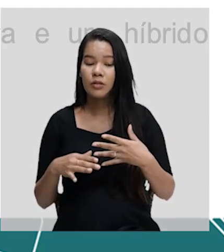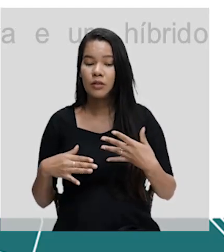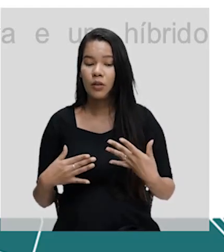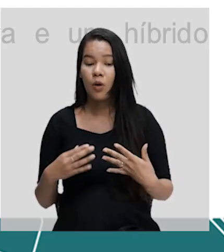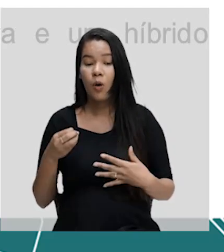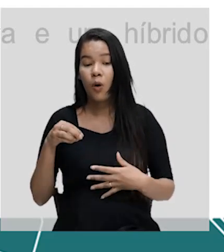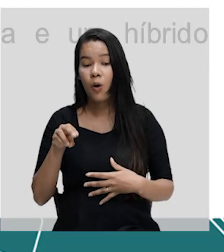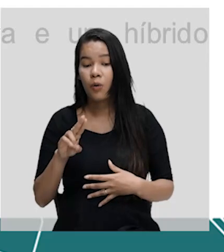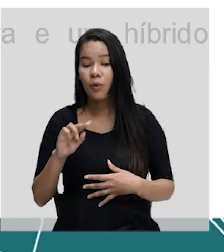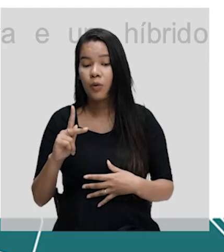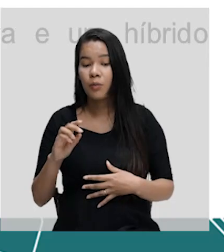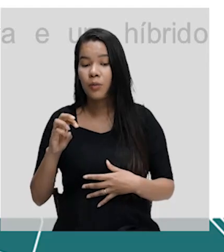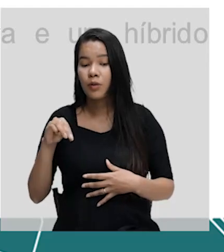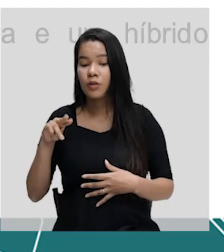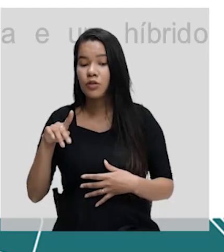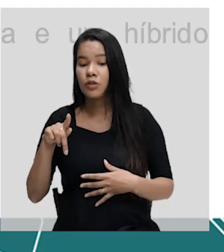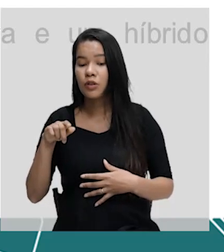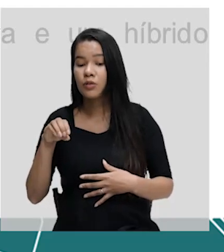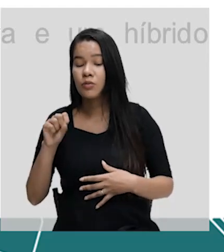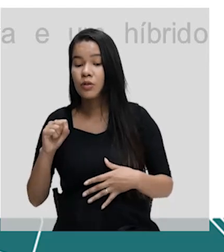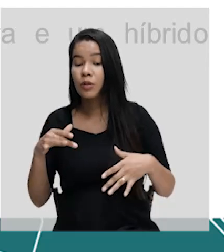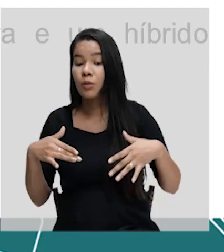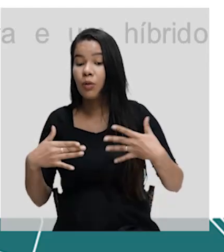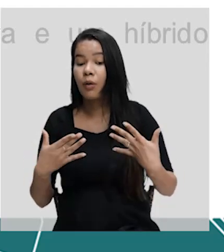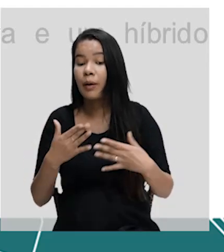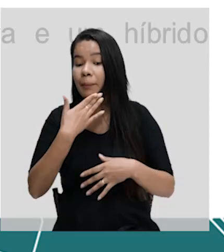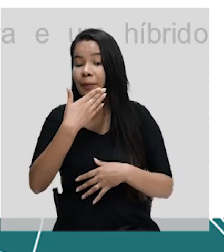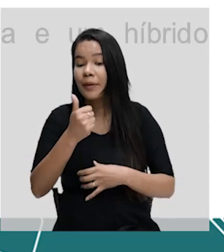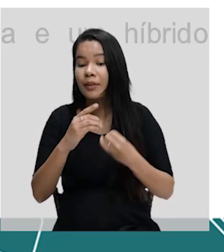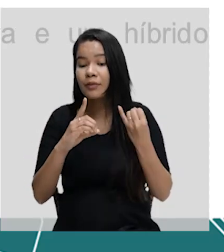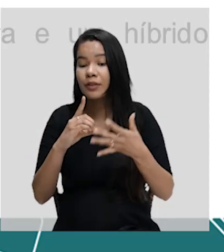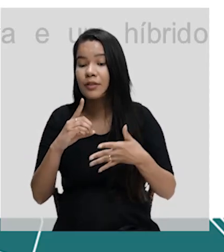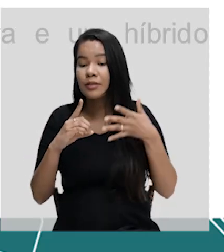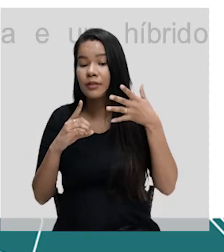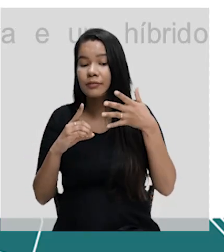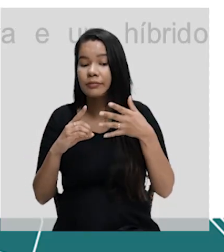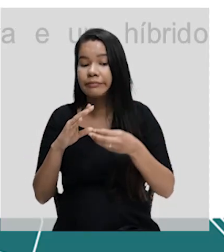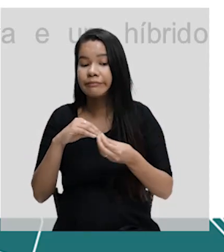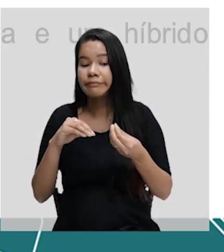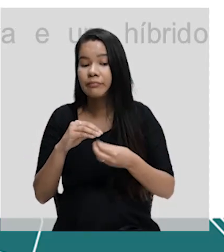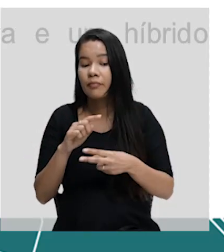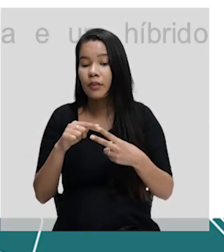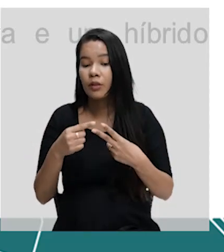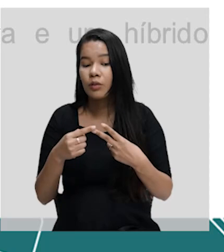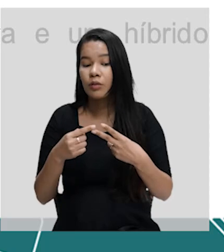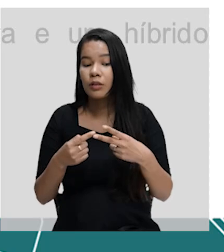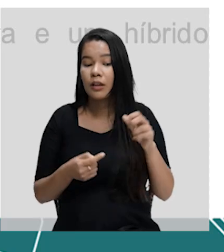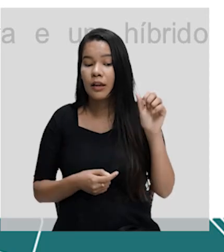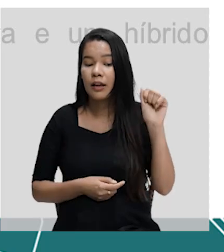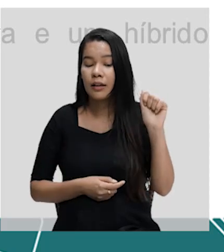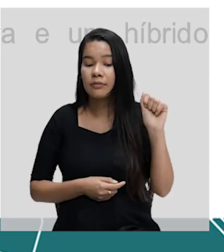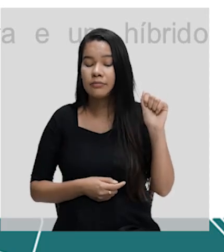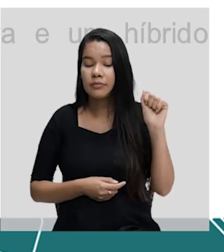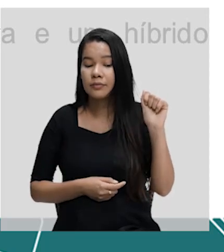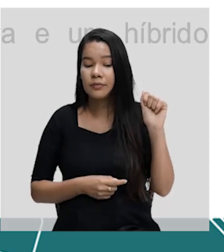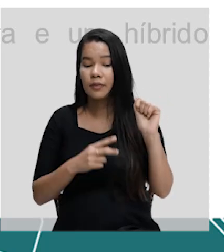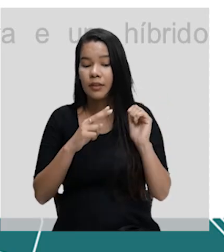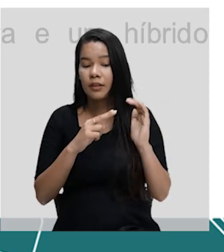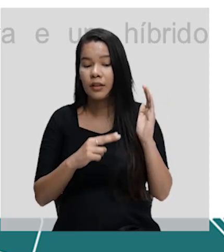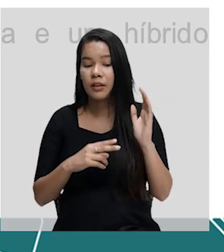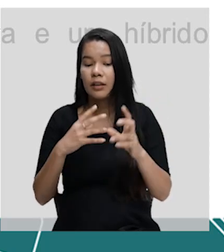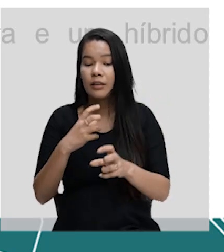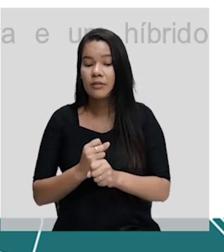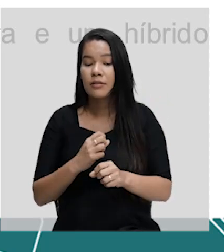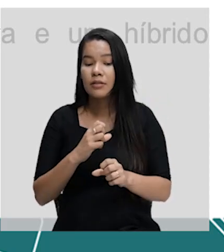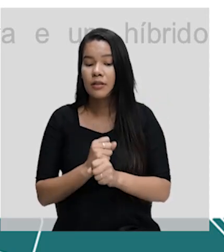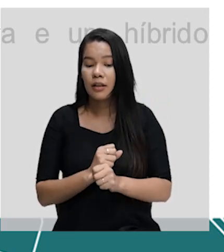Então, qual seria a melhor definição para um híbrido duplo? Letra A. Resultado do cruzamento entre